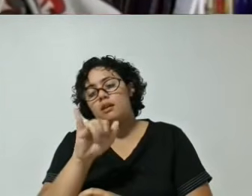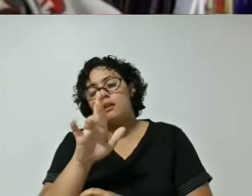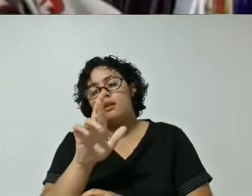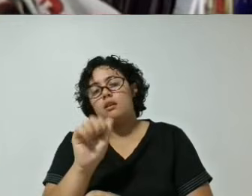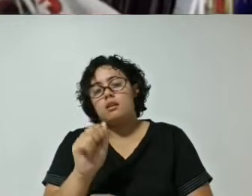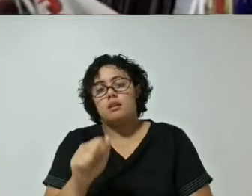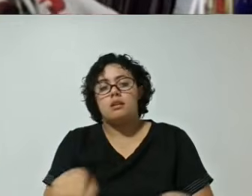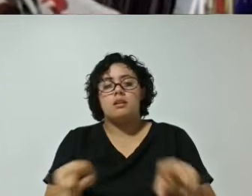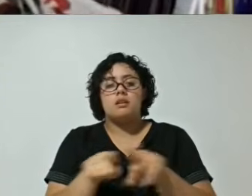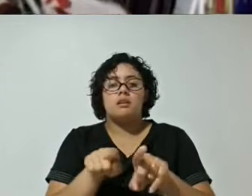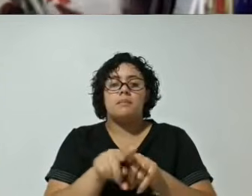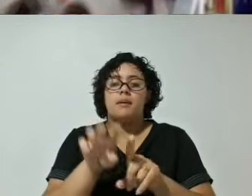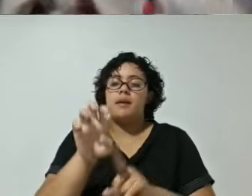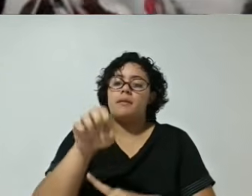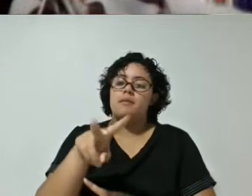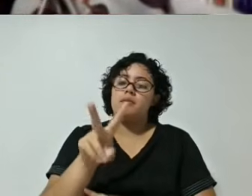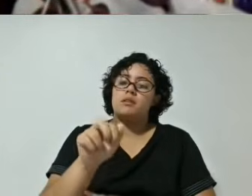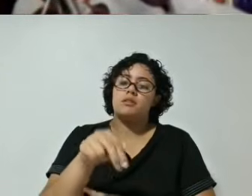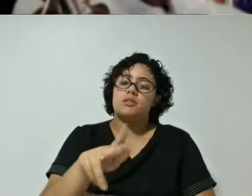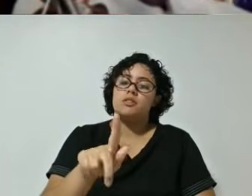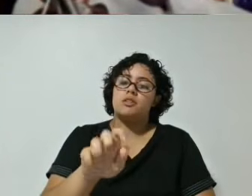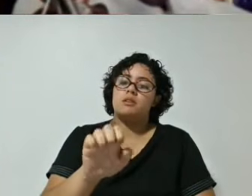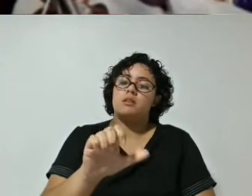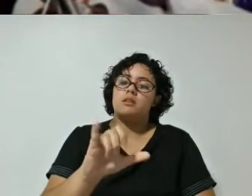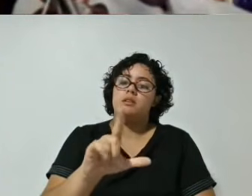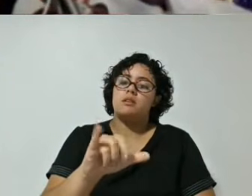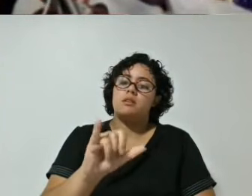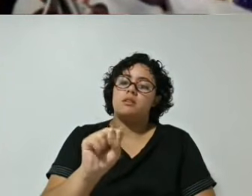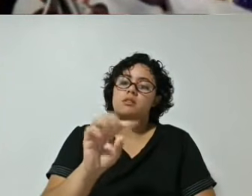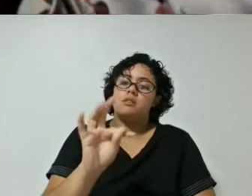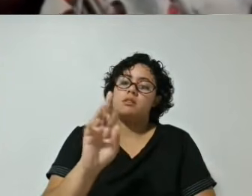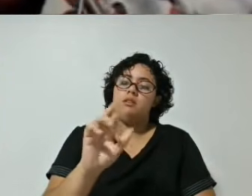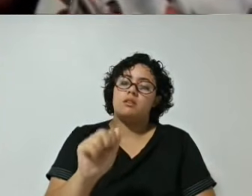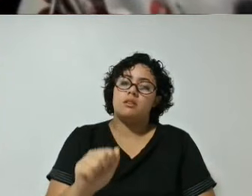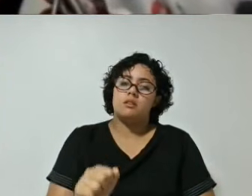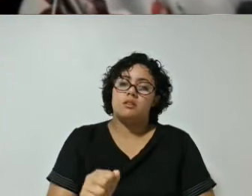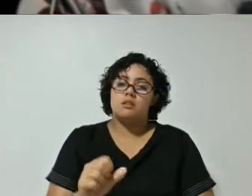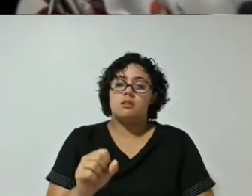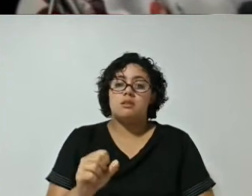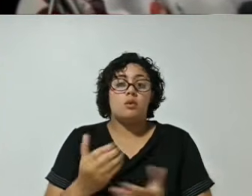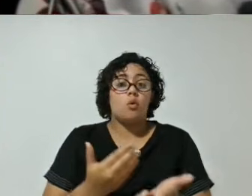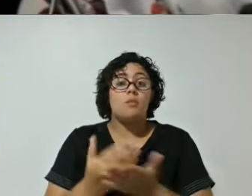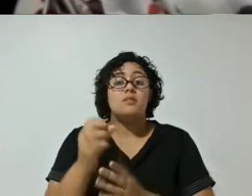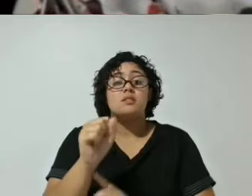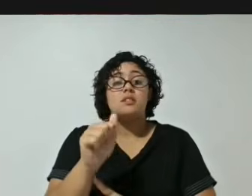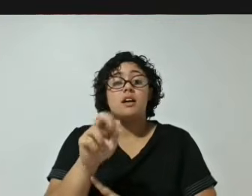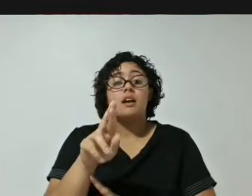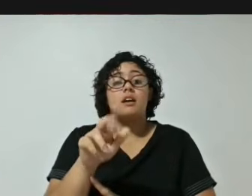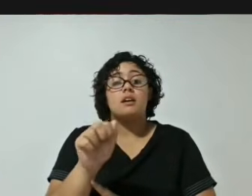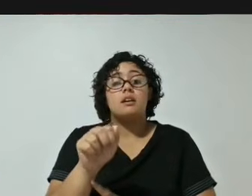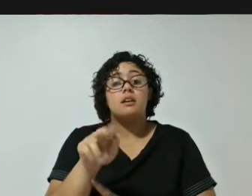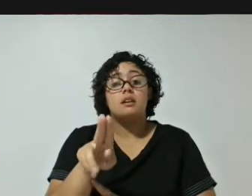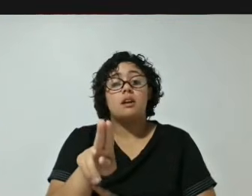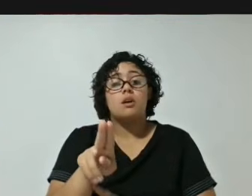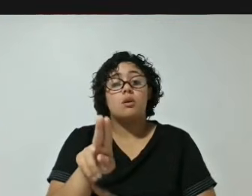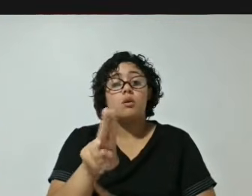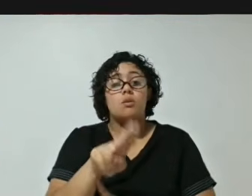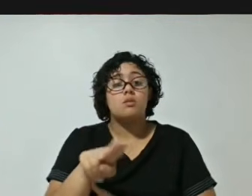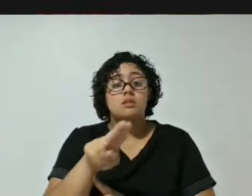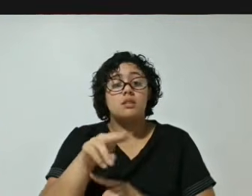né? Ah, isso. Inclusive utilizando Não, não. o terreno Ah, lá da Edna Quintel.